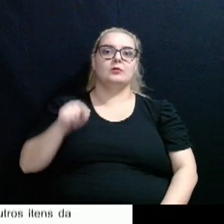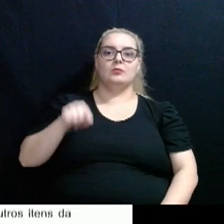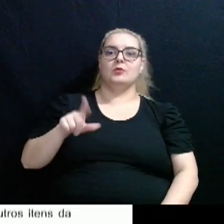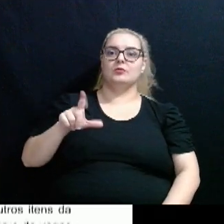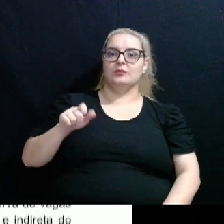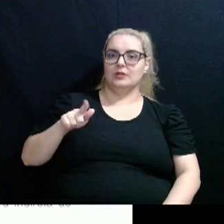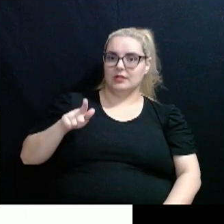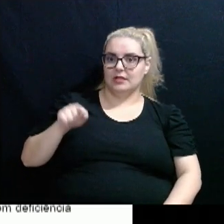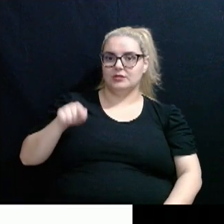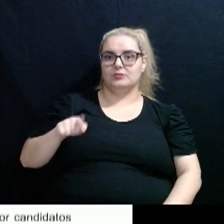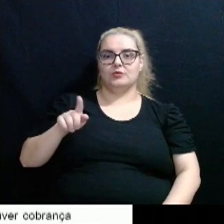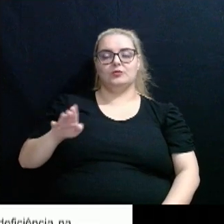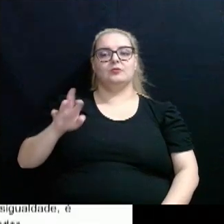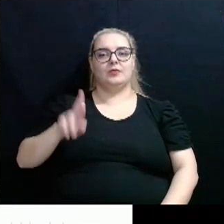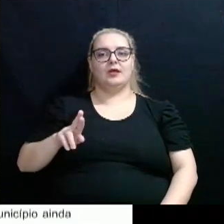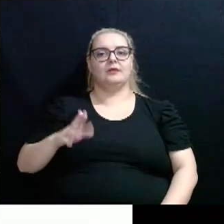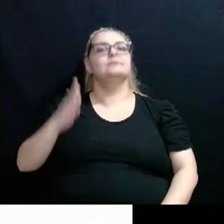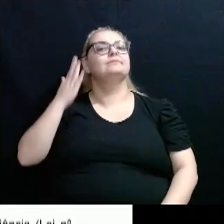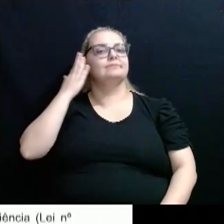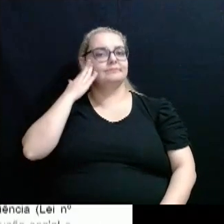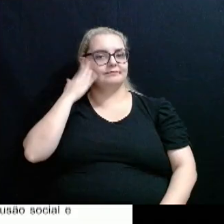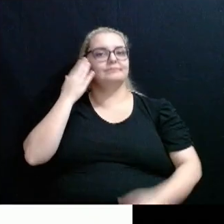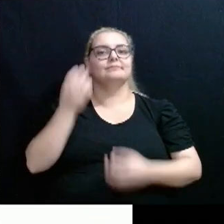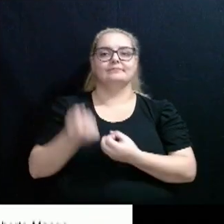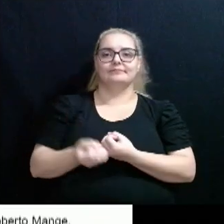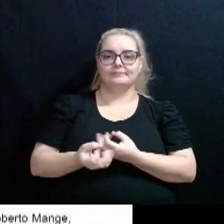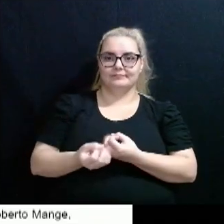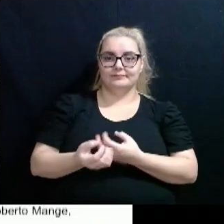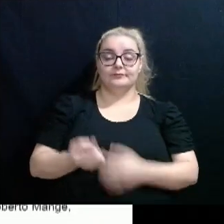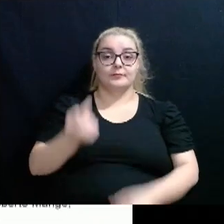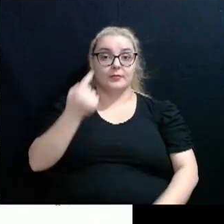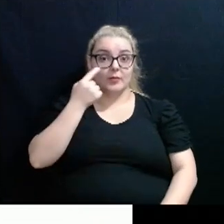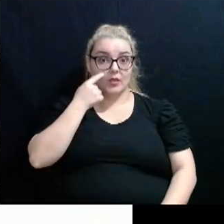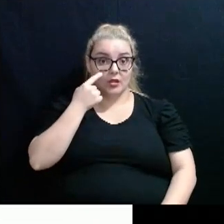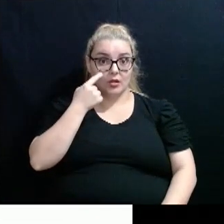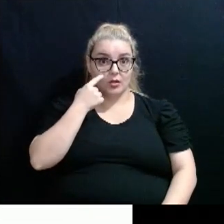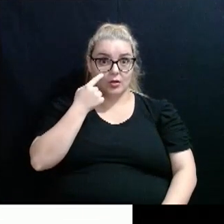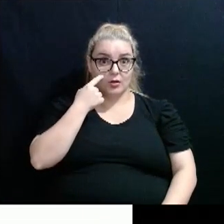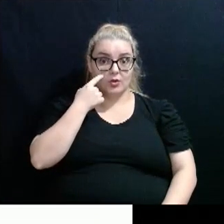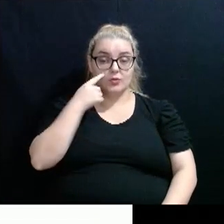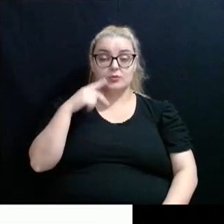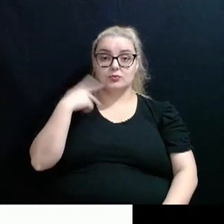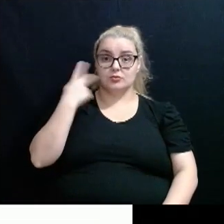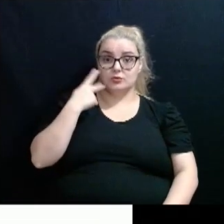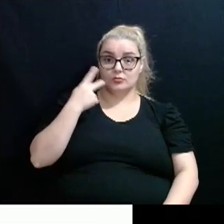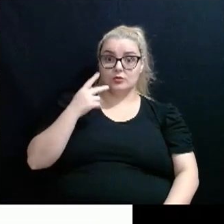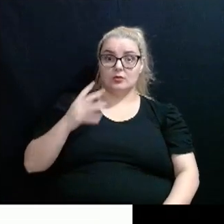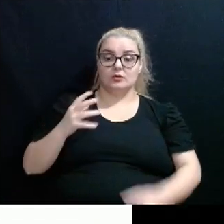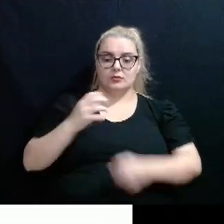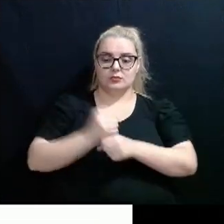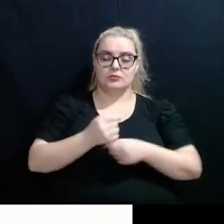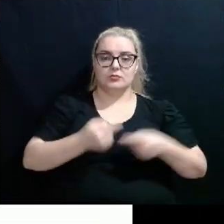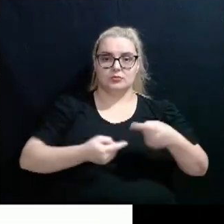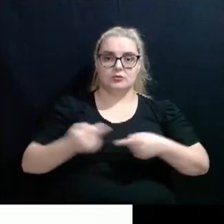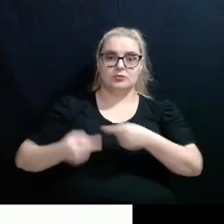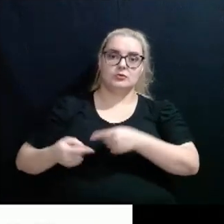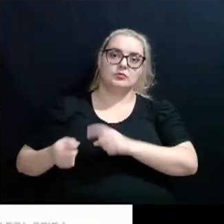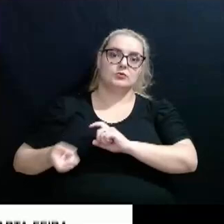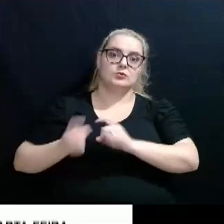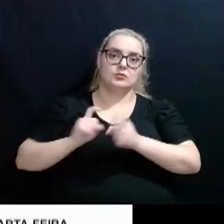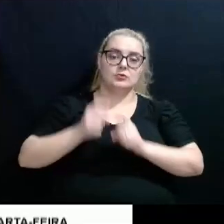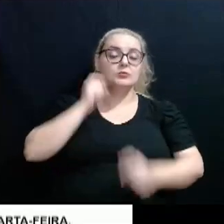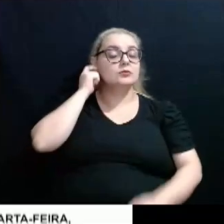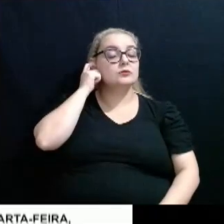campinas.sp.leg.br, que você fica muito bem informado. E olha só, os vereadores vão se reunir hoje para discutir e votar em